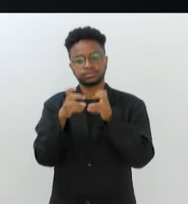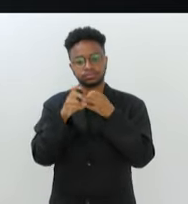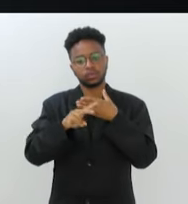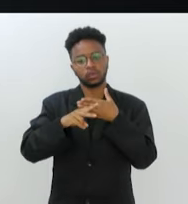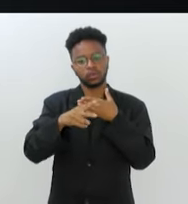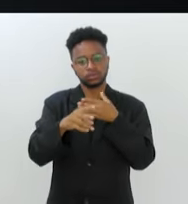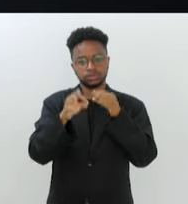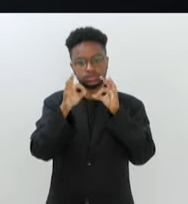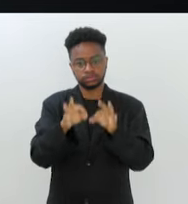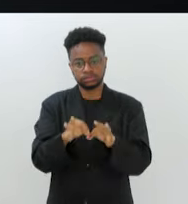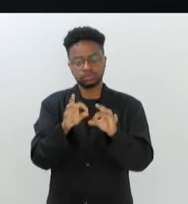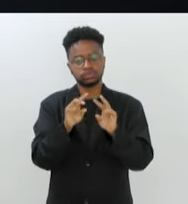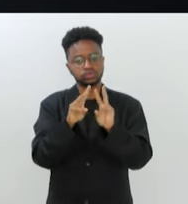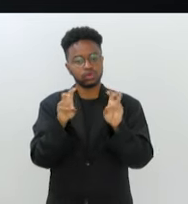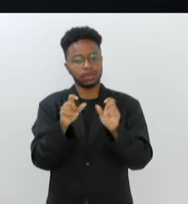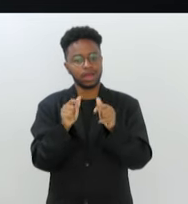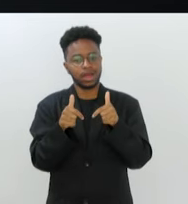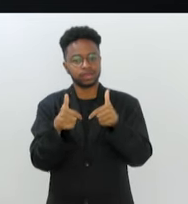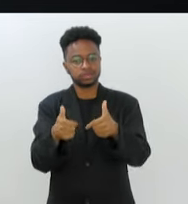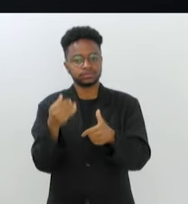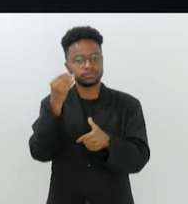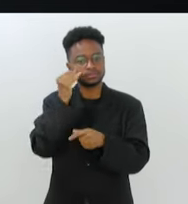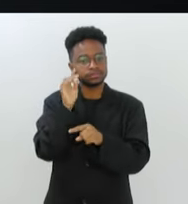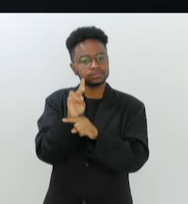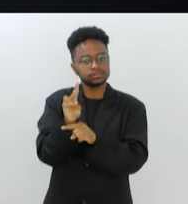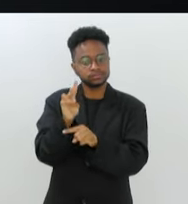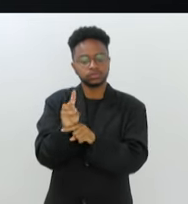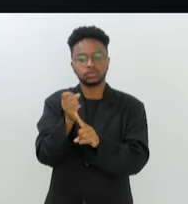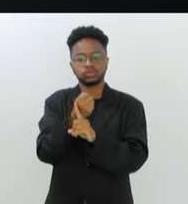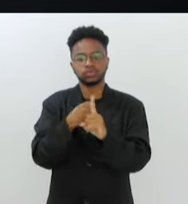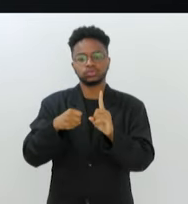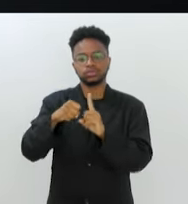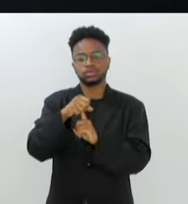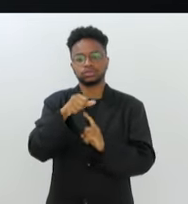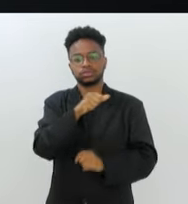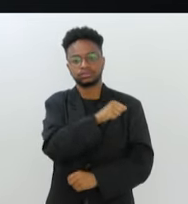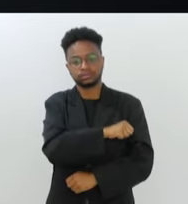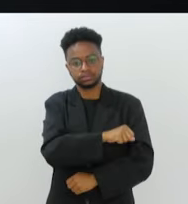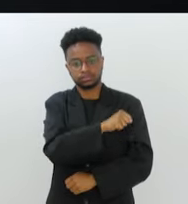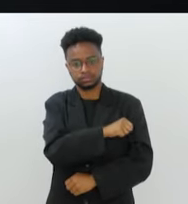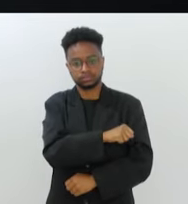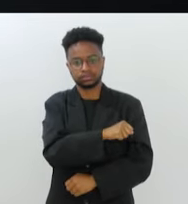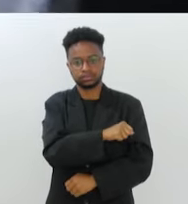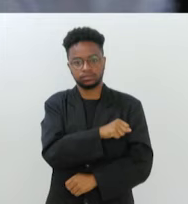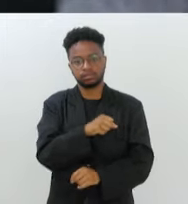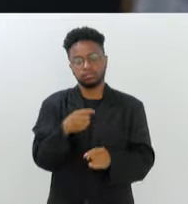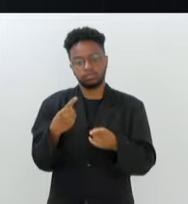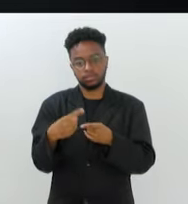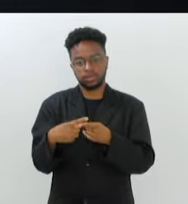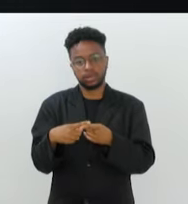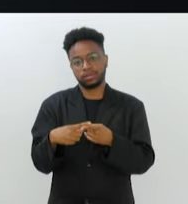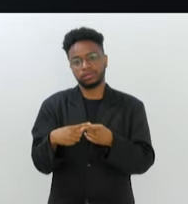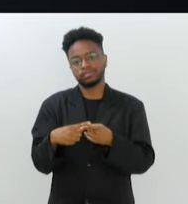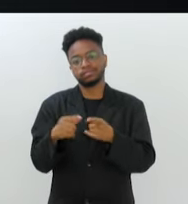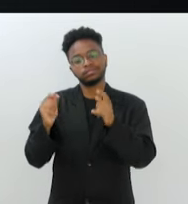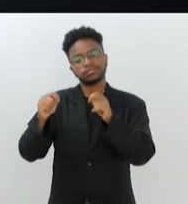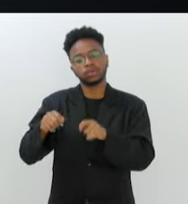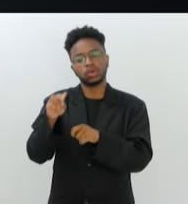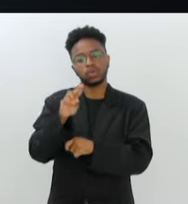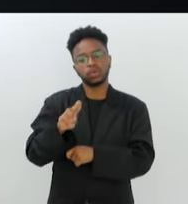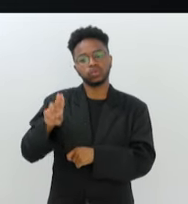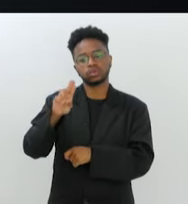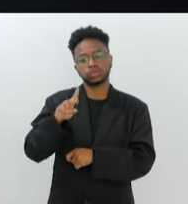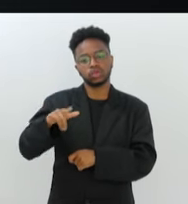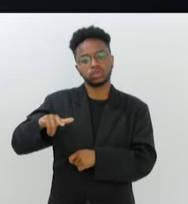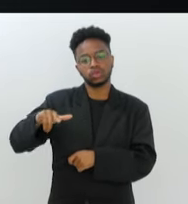concretas de iniciativas que vão proteger a sociedade fluminense sobre a possibilidade da utilização desses drones